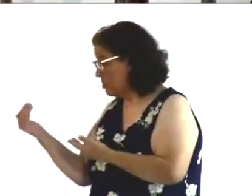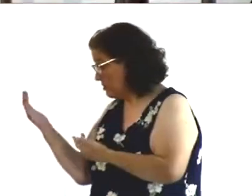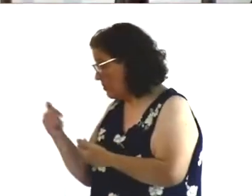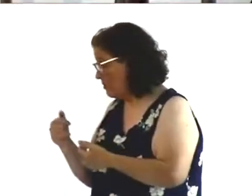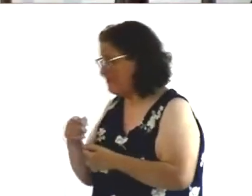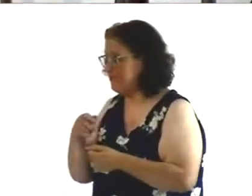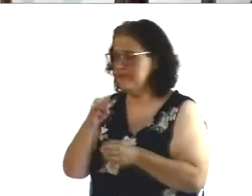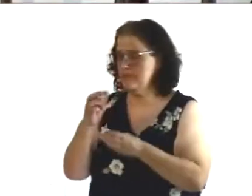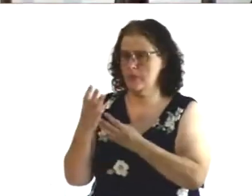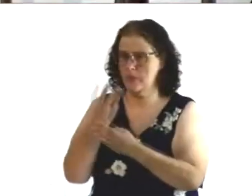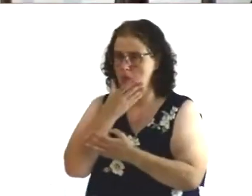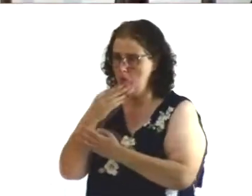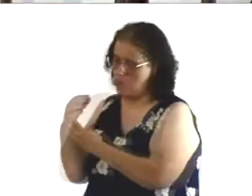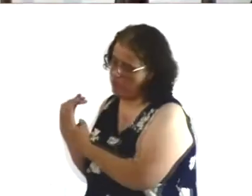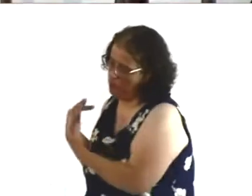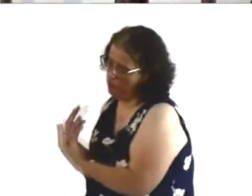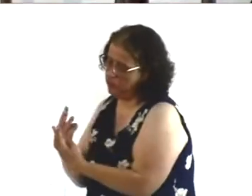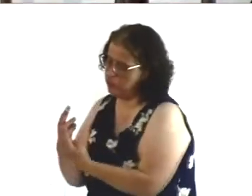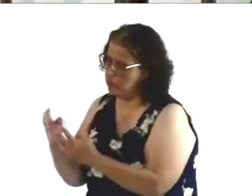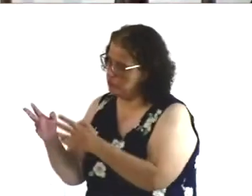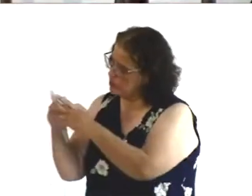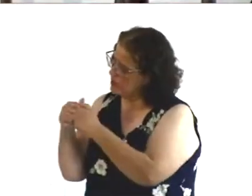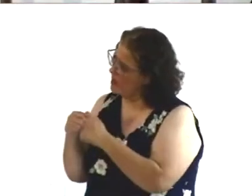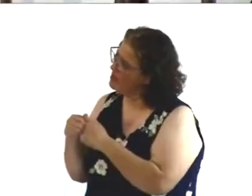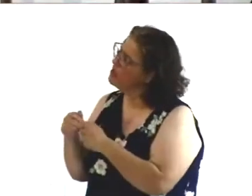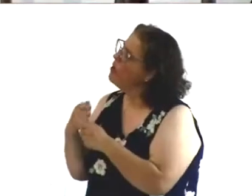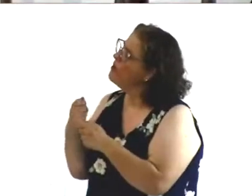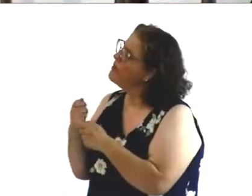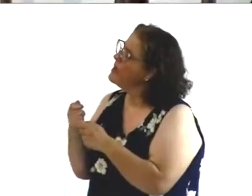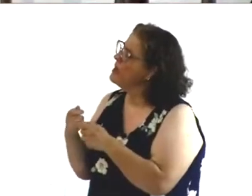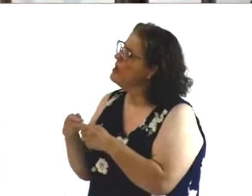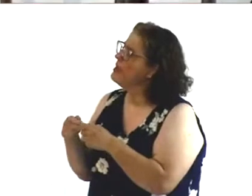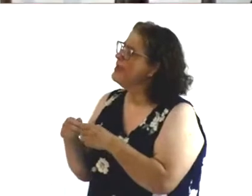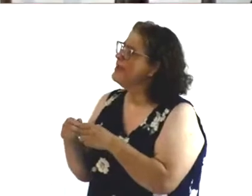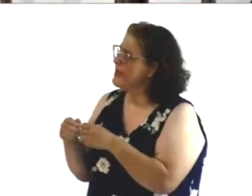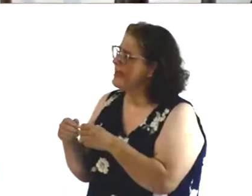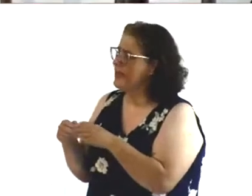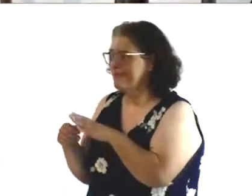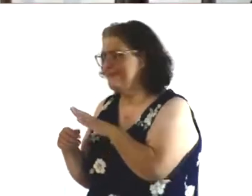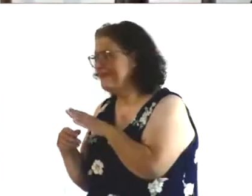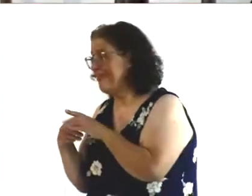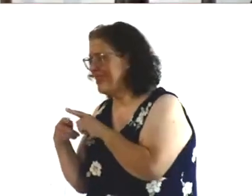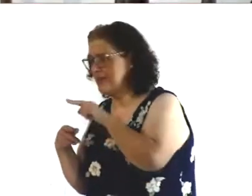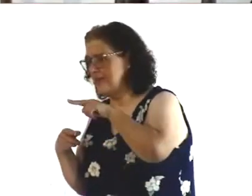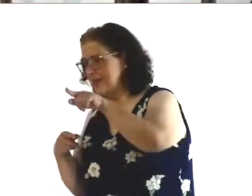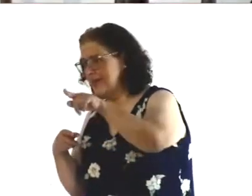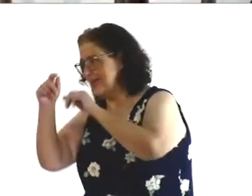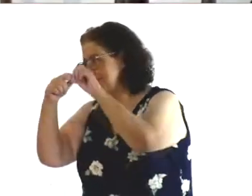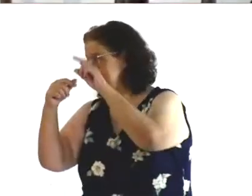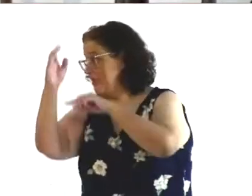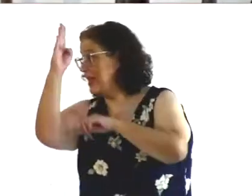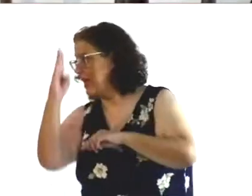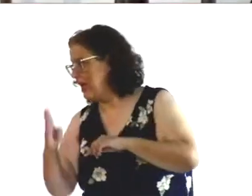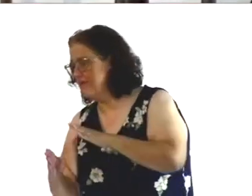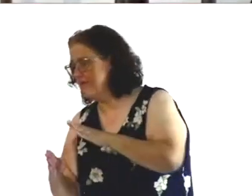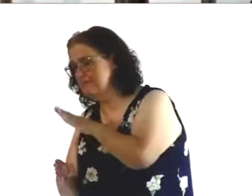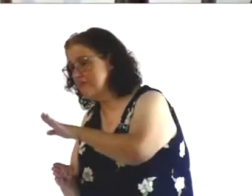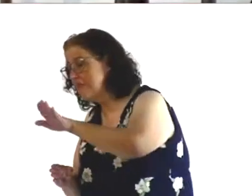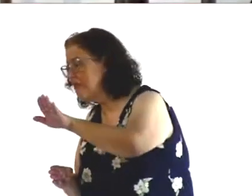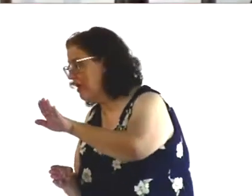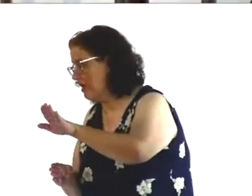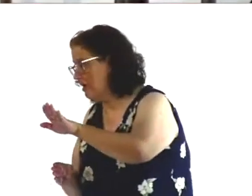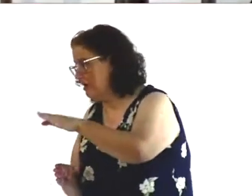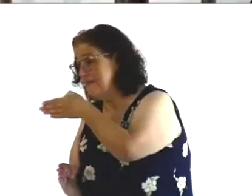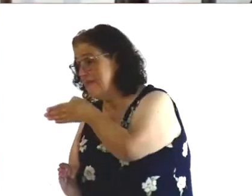tempo em que a estrela aparecera. E enviando-os a Belém, disse-lhes: